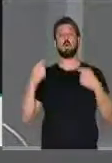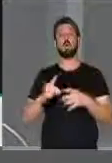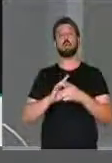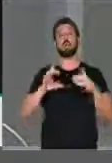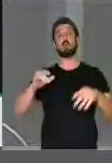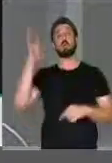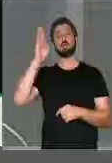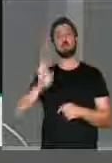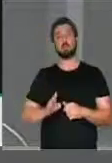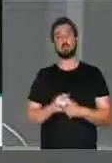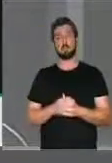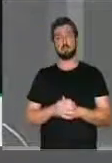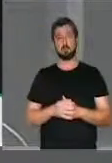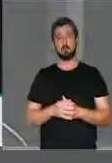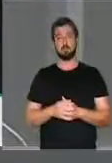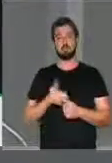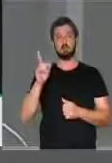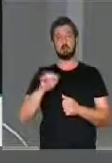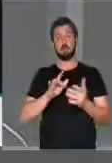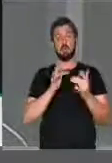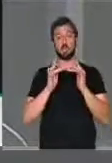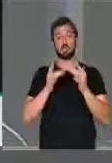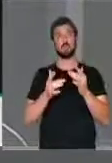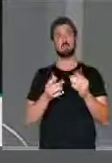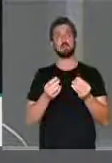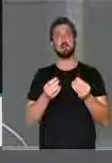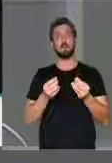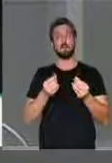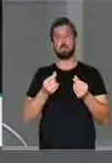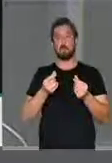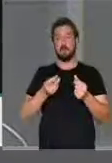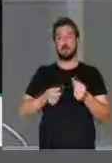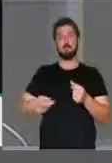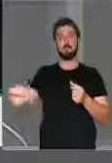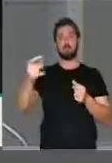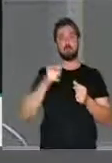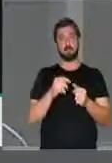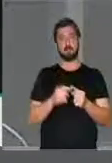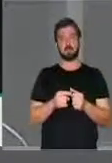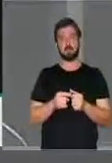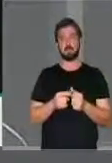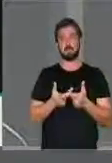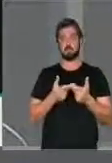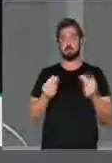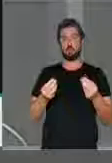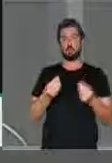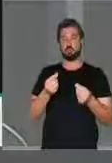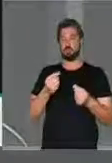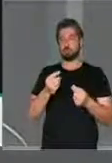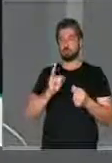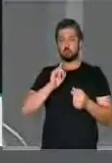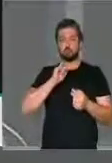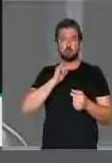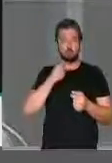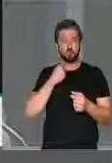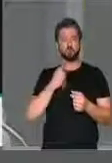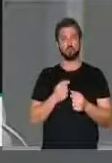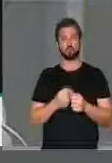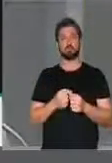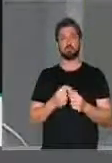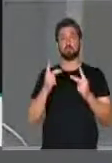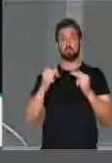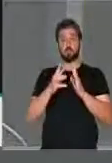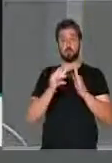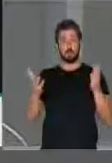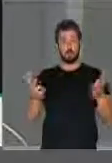a democracia no Brasil. É uma articulação para permanência de maneira escusa dos